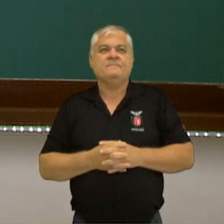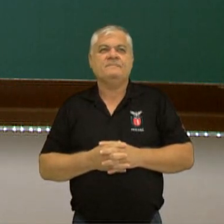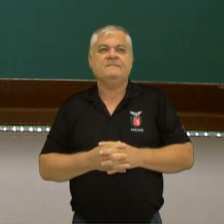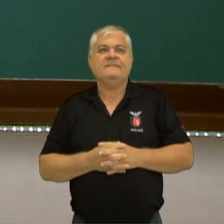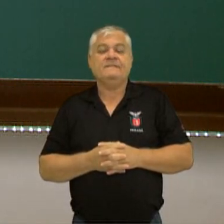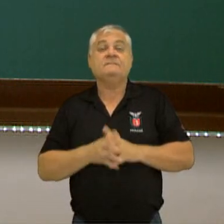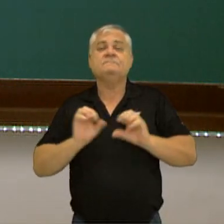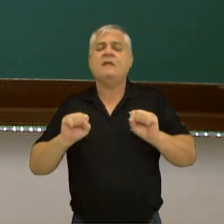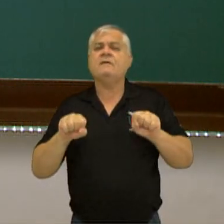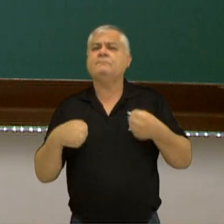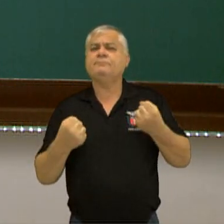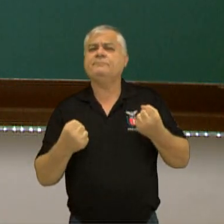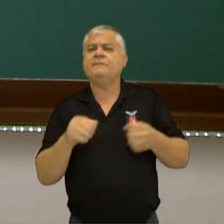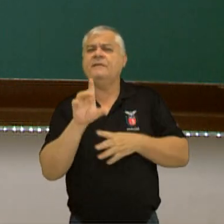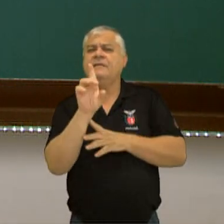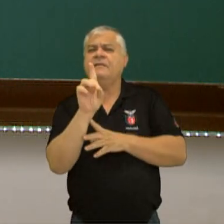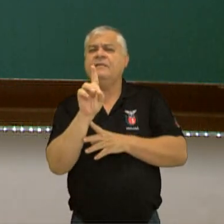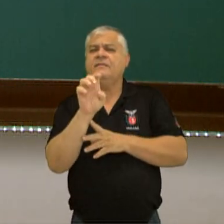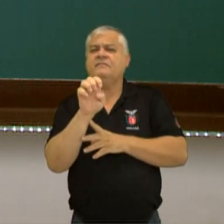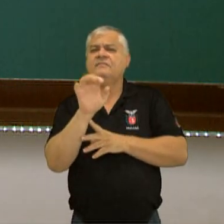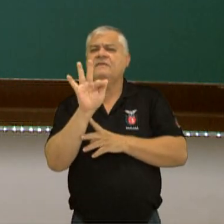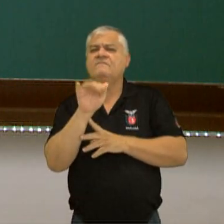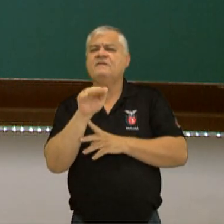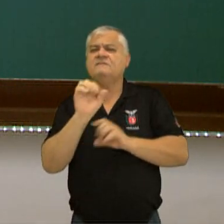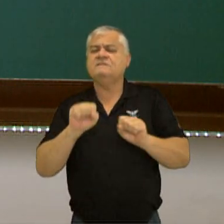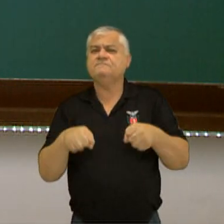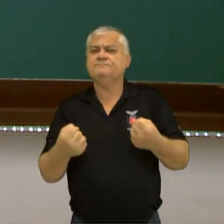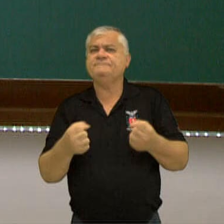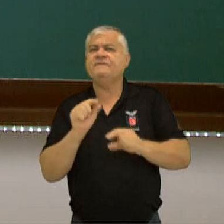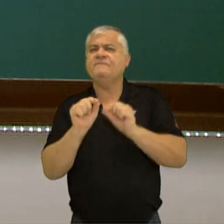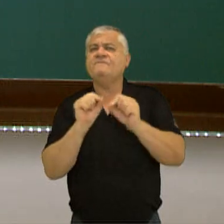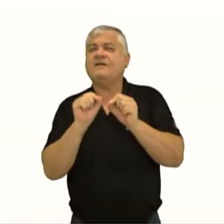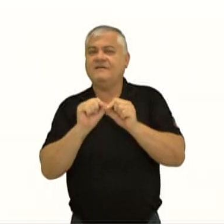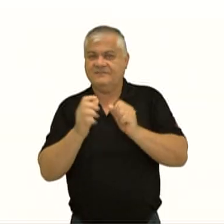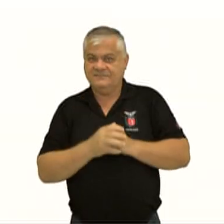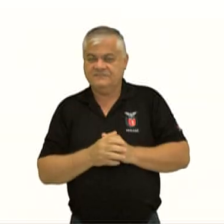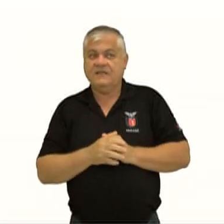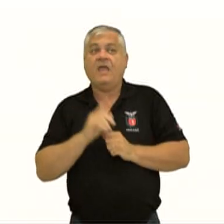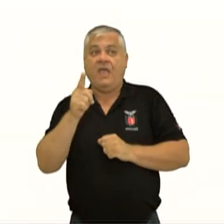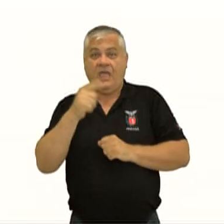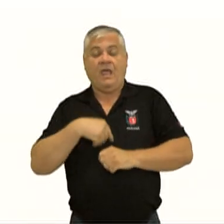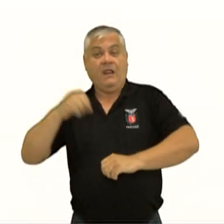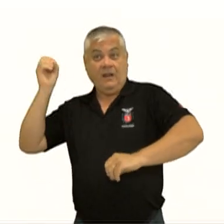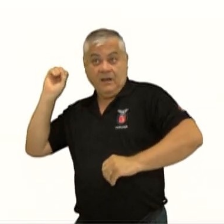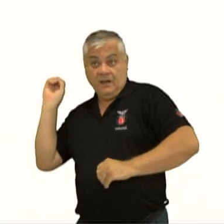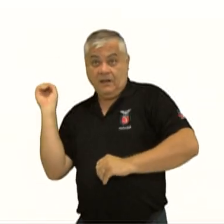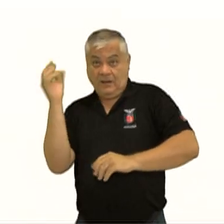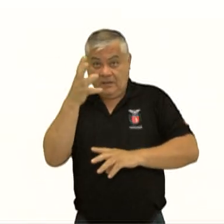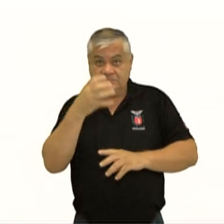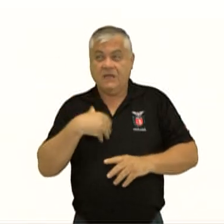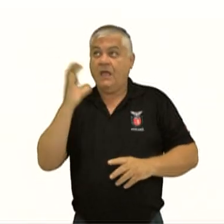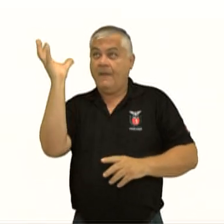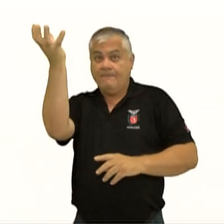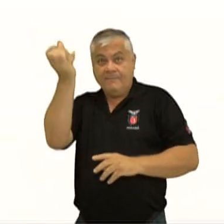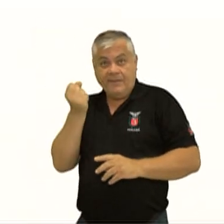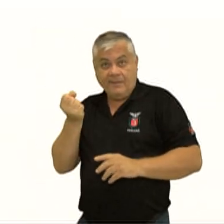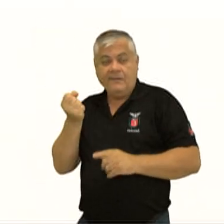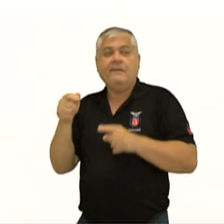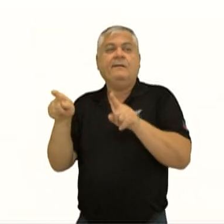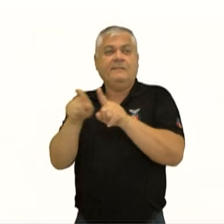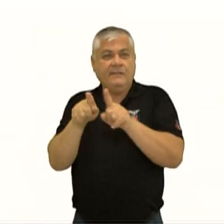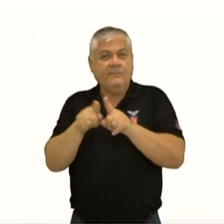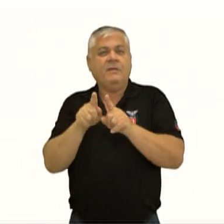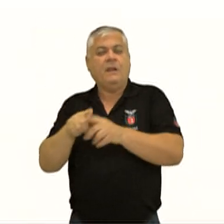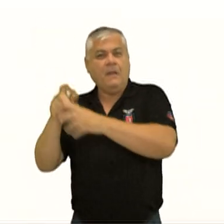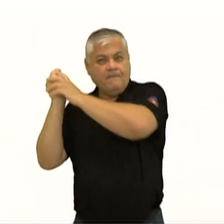E a defesa, né? O que a defesa faz? Ela lança, ela recebe, ela tenta lançar essa bola para a base e tenta